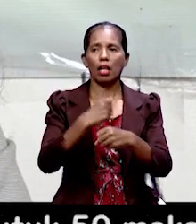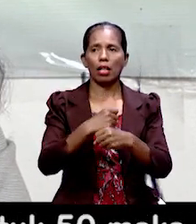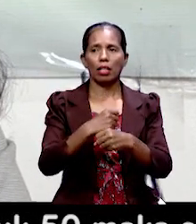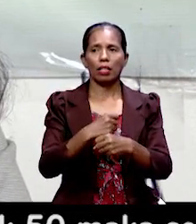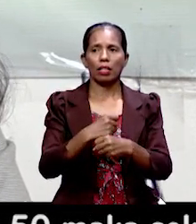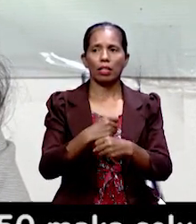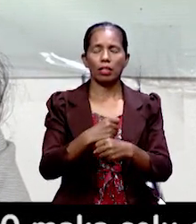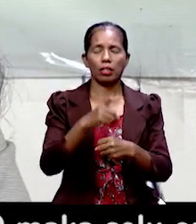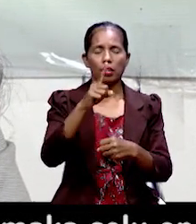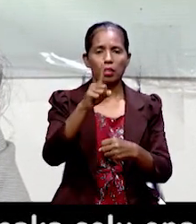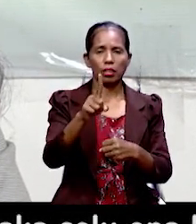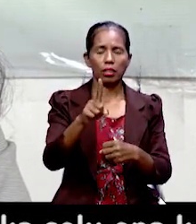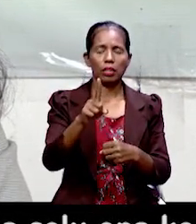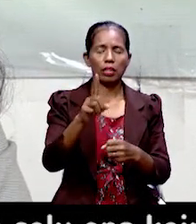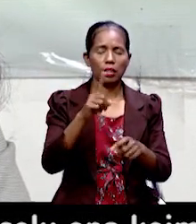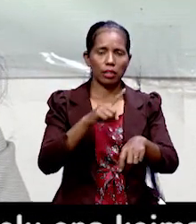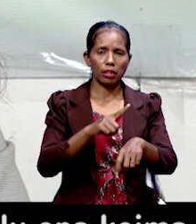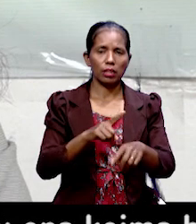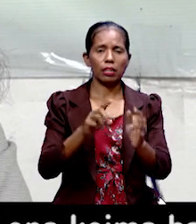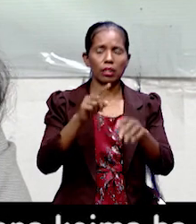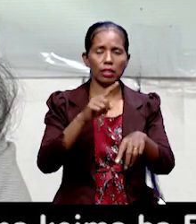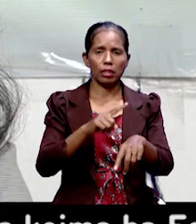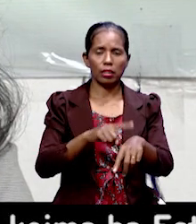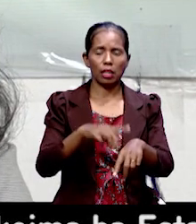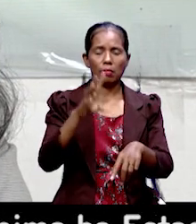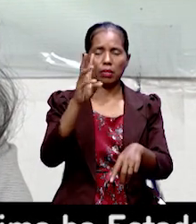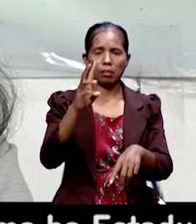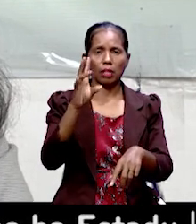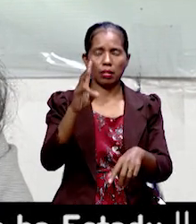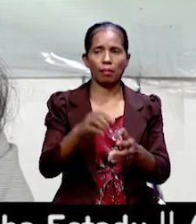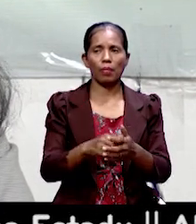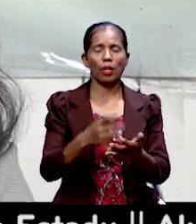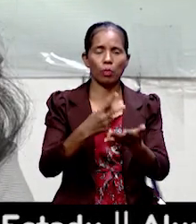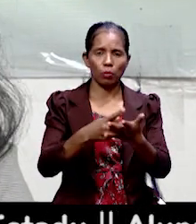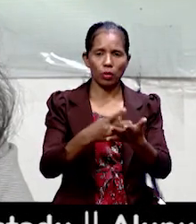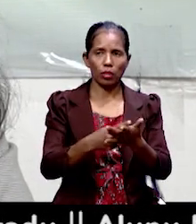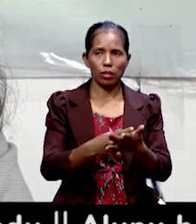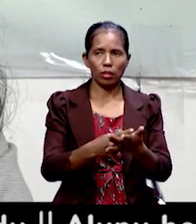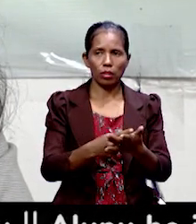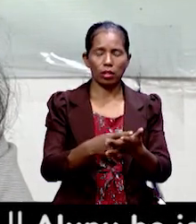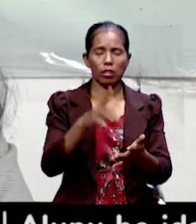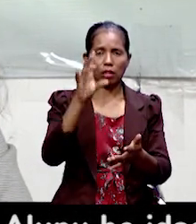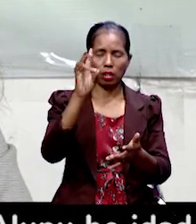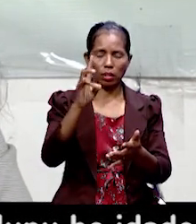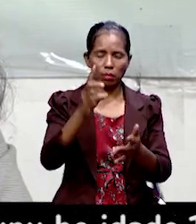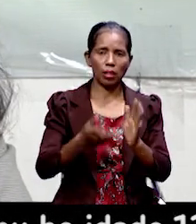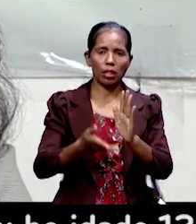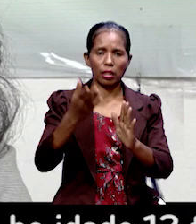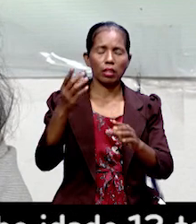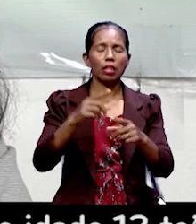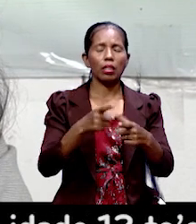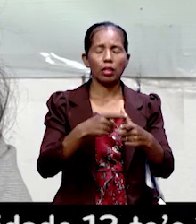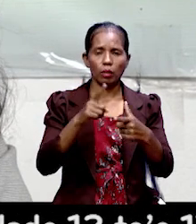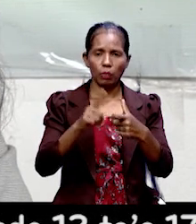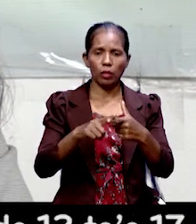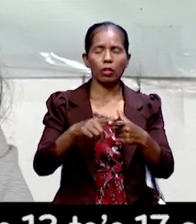de 6:30, bem 7 horas. Mas bem, proposta ser bem admitido, né? 7 horas balete, depois de votação,